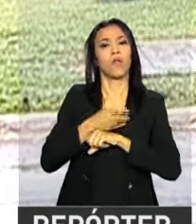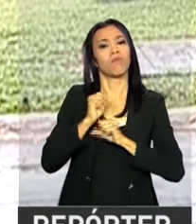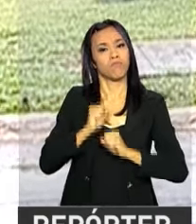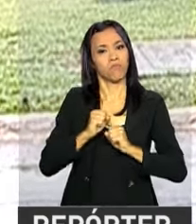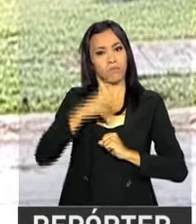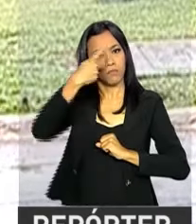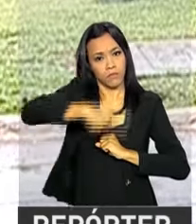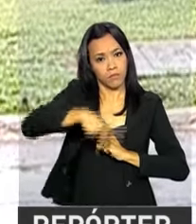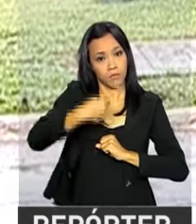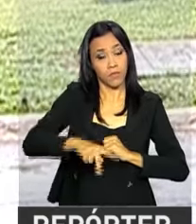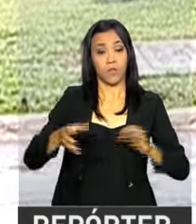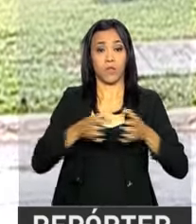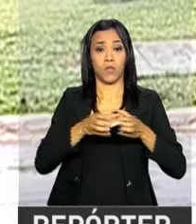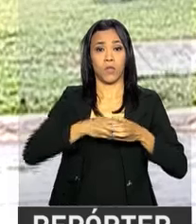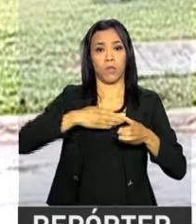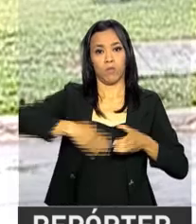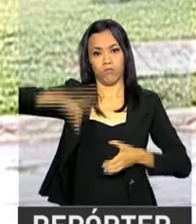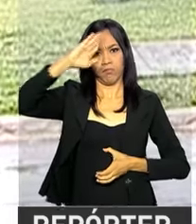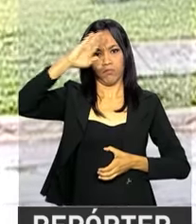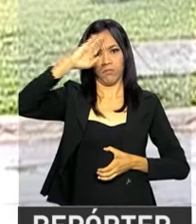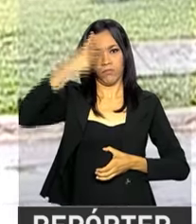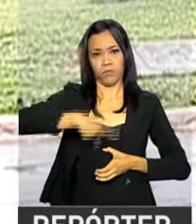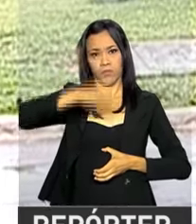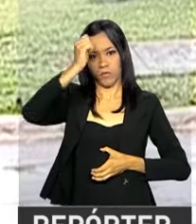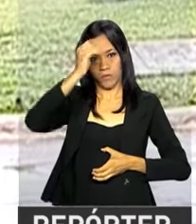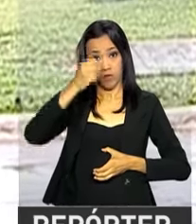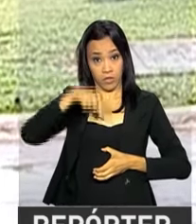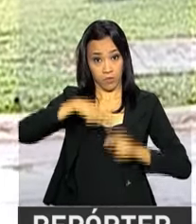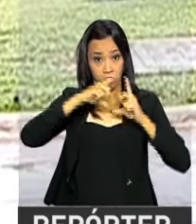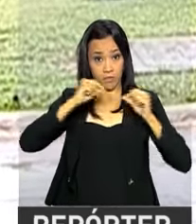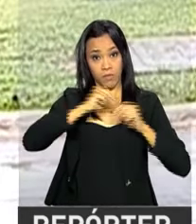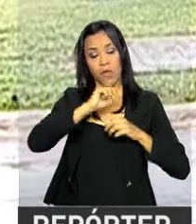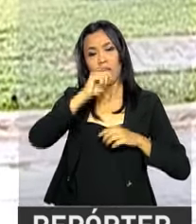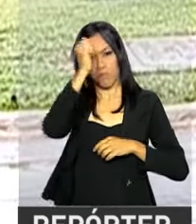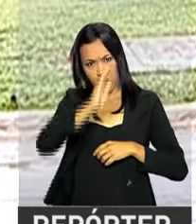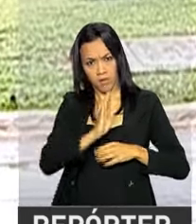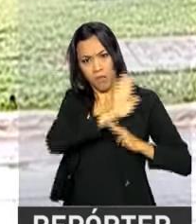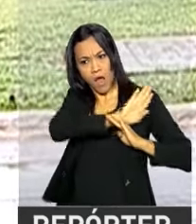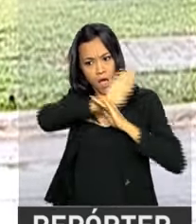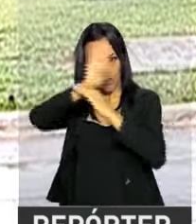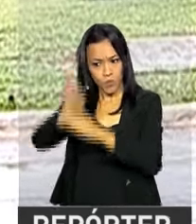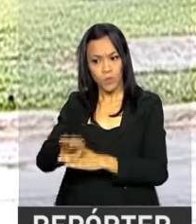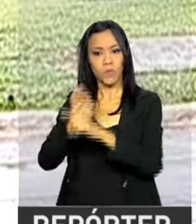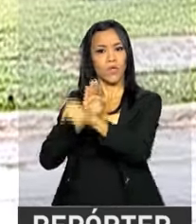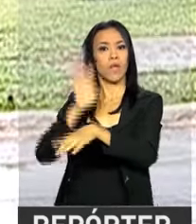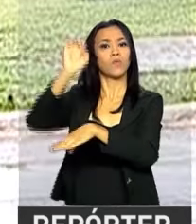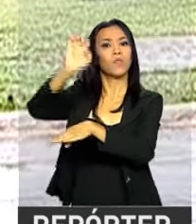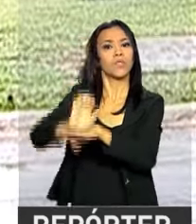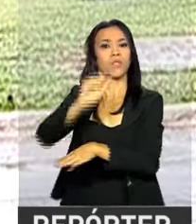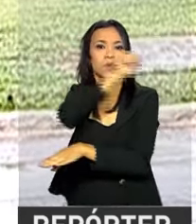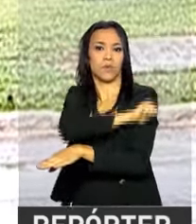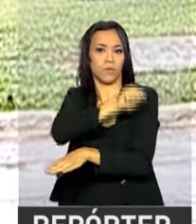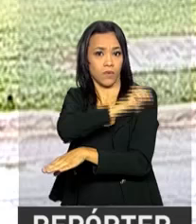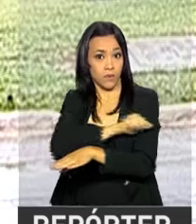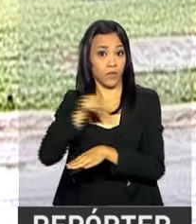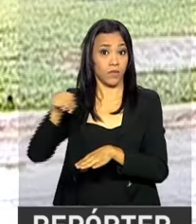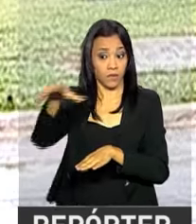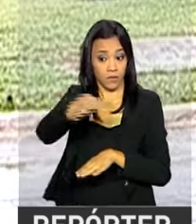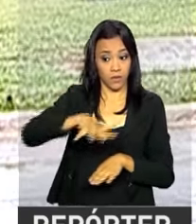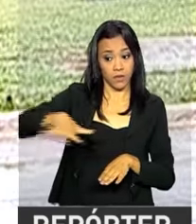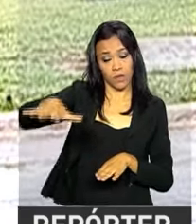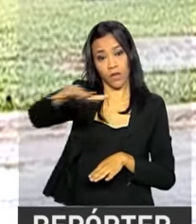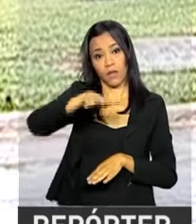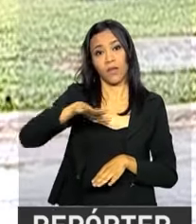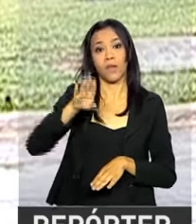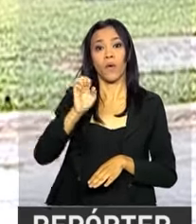efetivo da força nacional para prestar apoio na segurança pública da cidade de Deus na zona